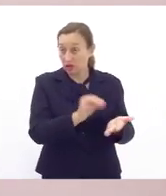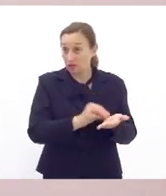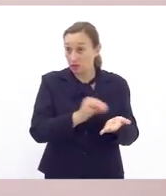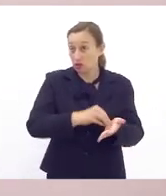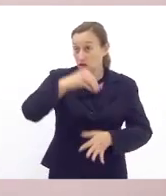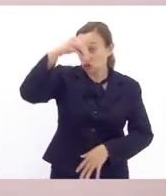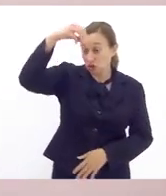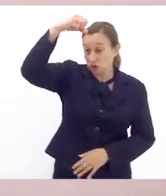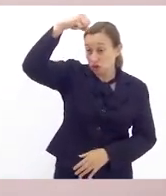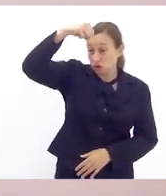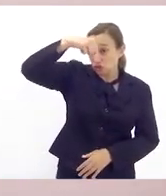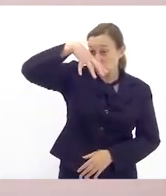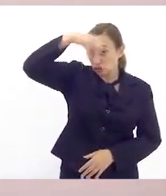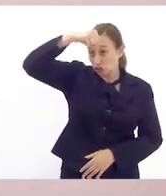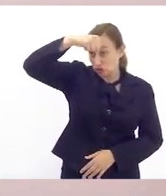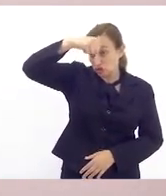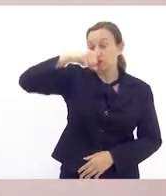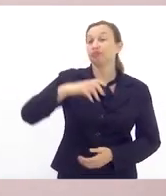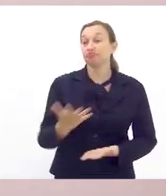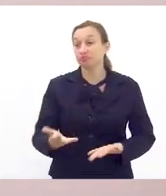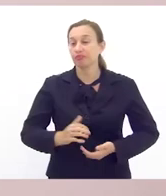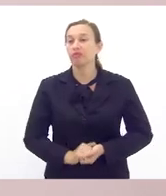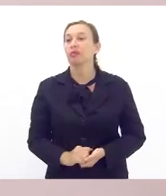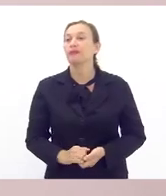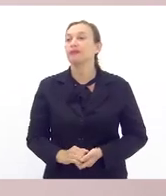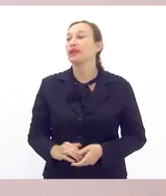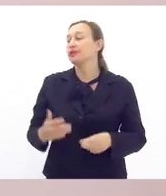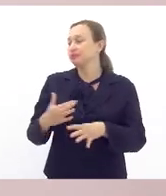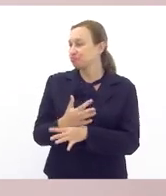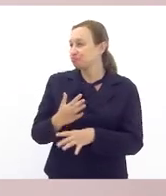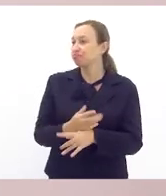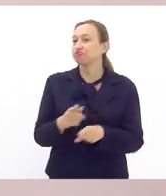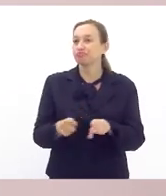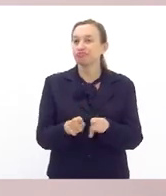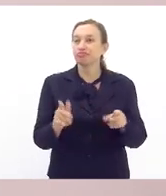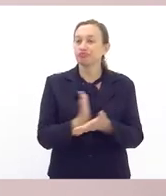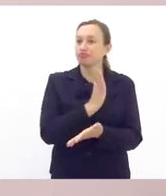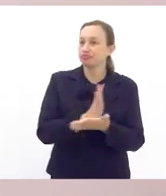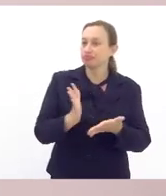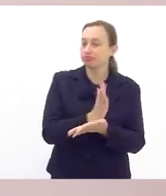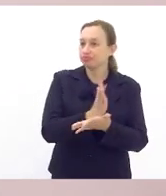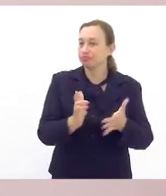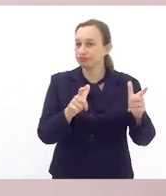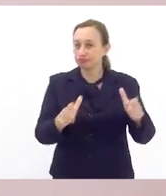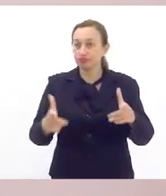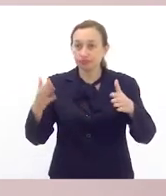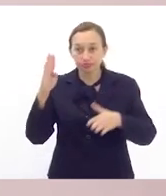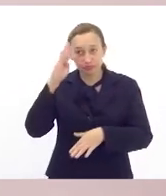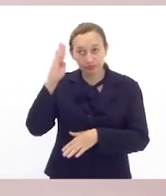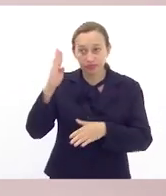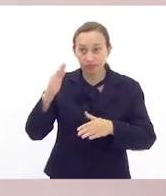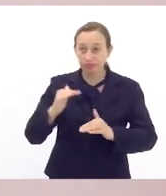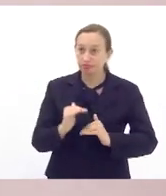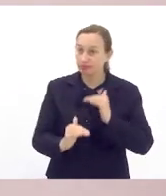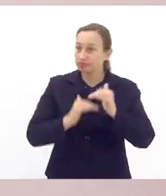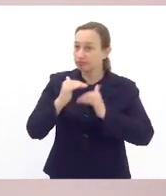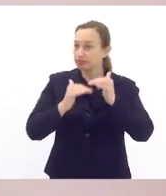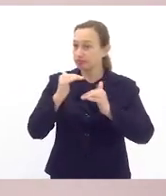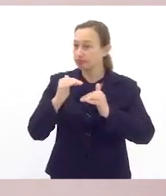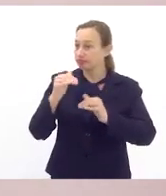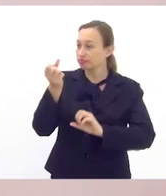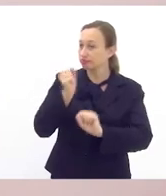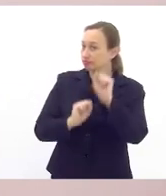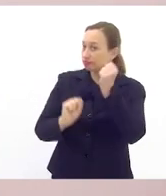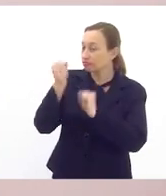de energia e a cidade também tem algumas localidades específicas para crescimento da área industrial